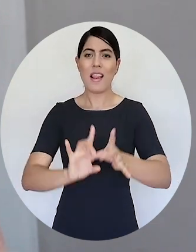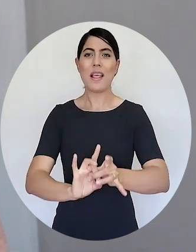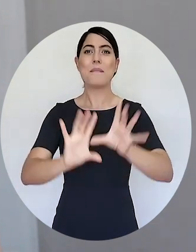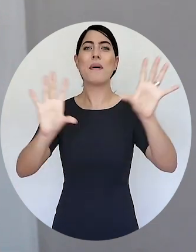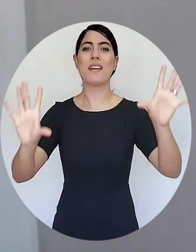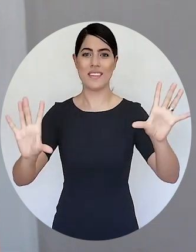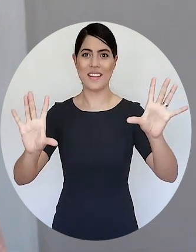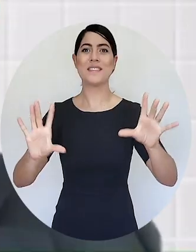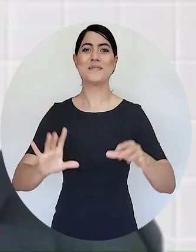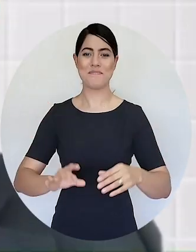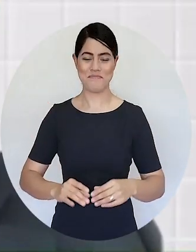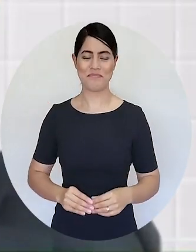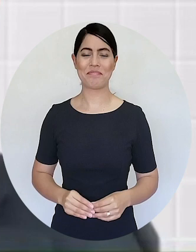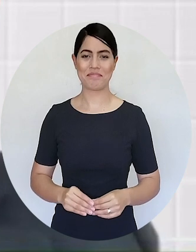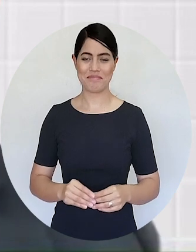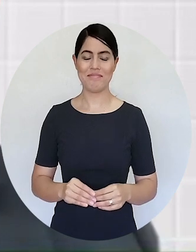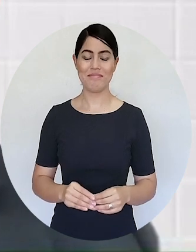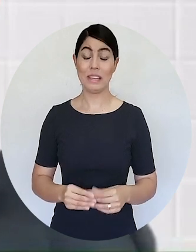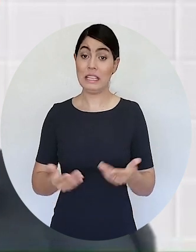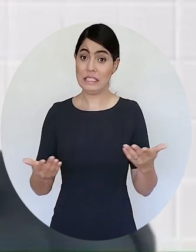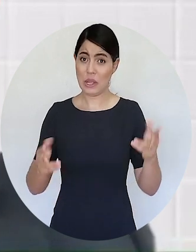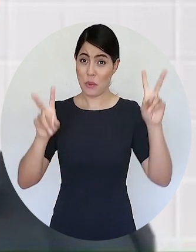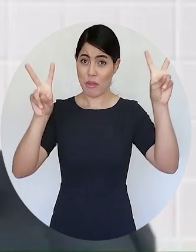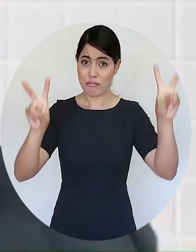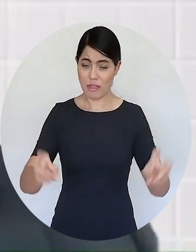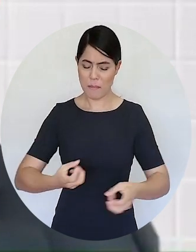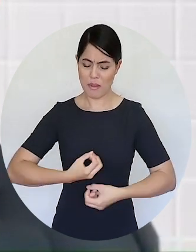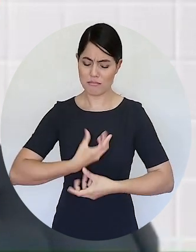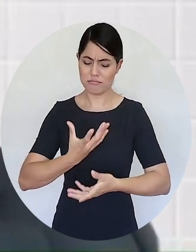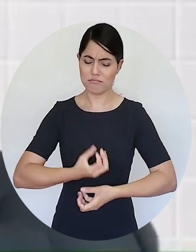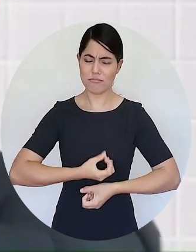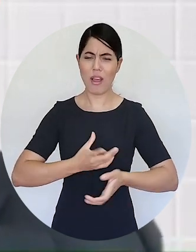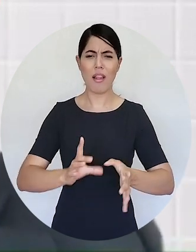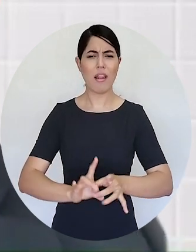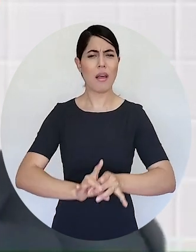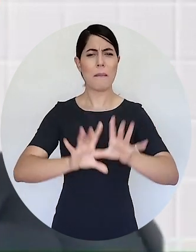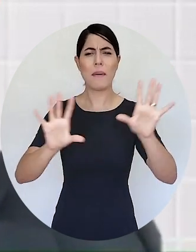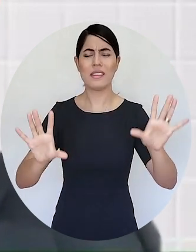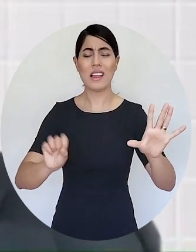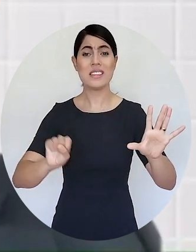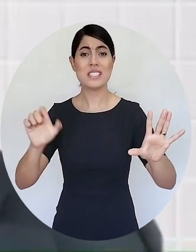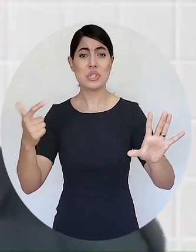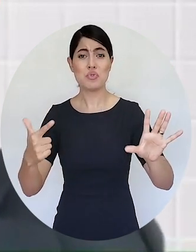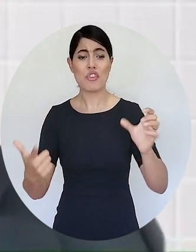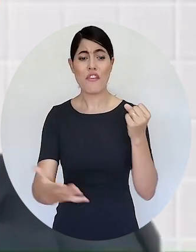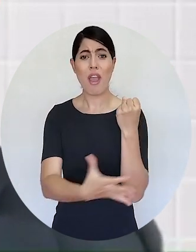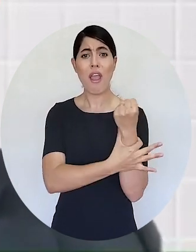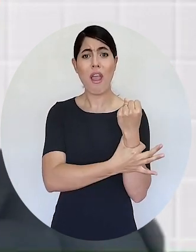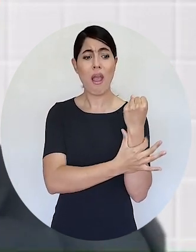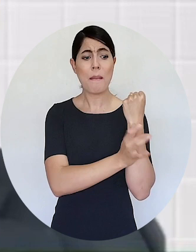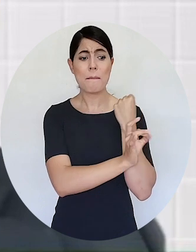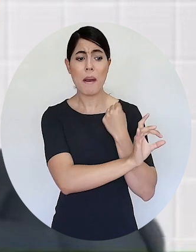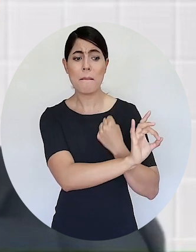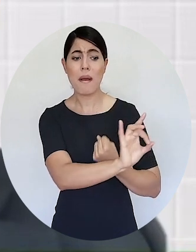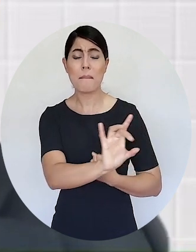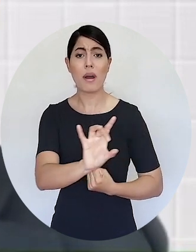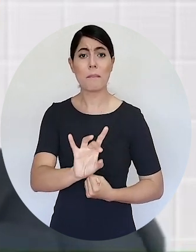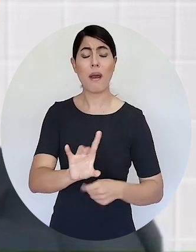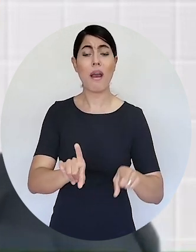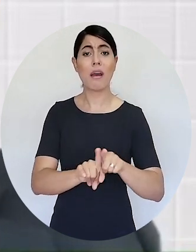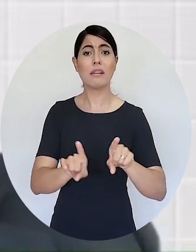para a democracia. Liberdade de expressão, sem falar em garantias individuais, sem falar do direito